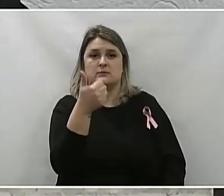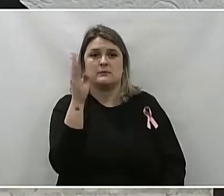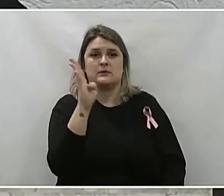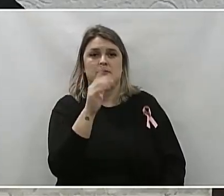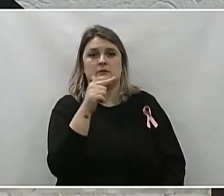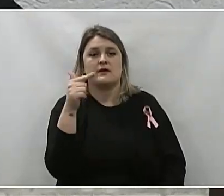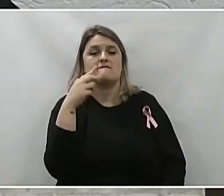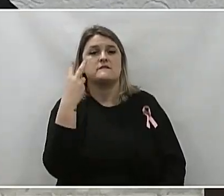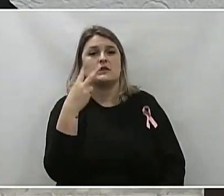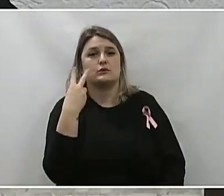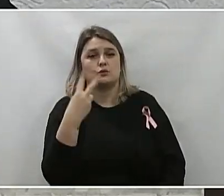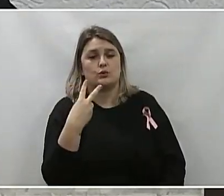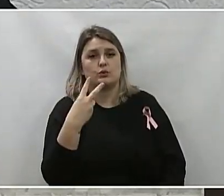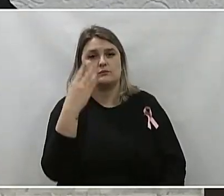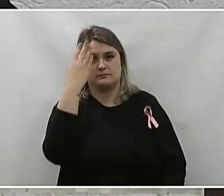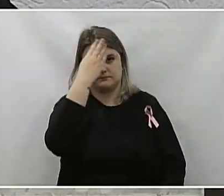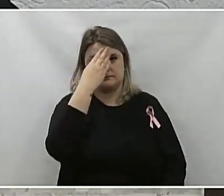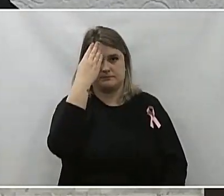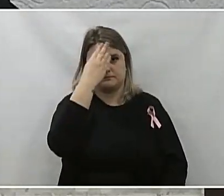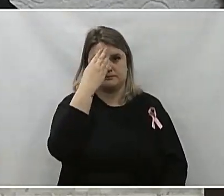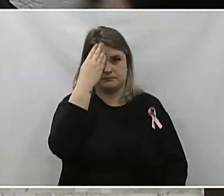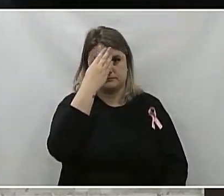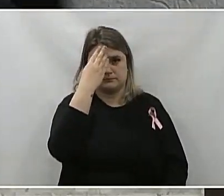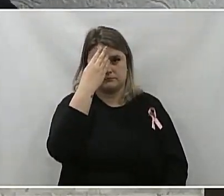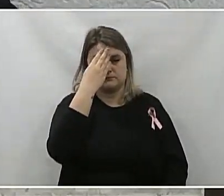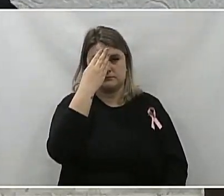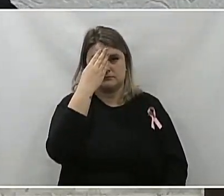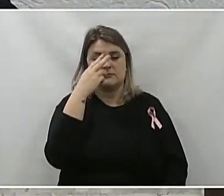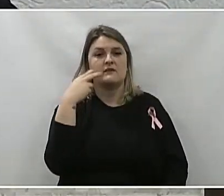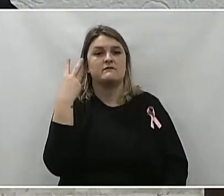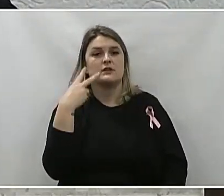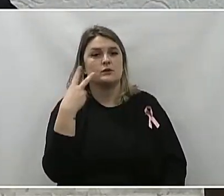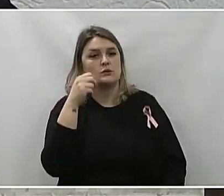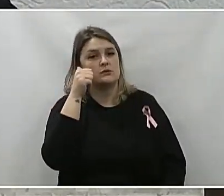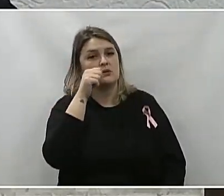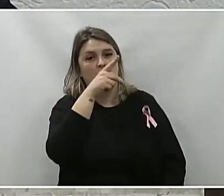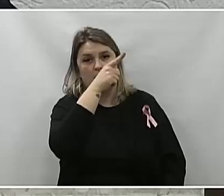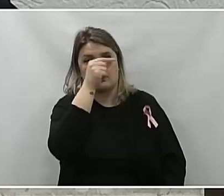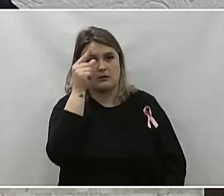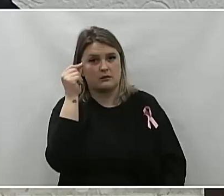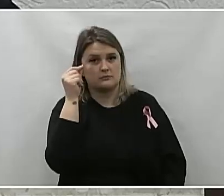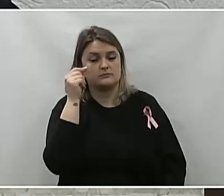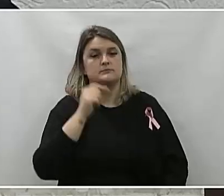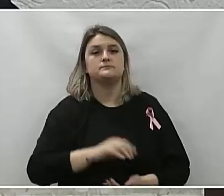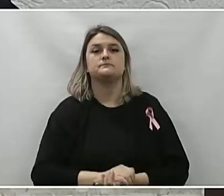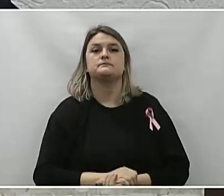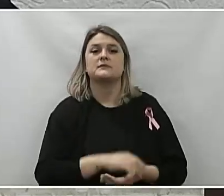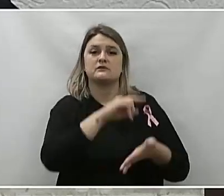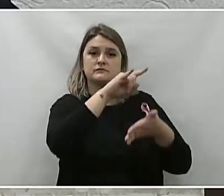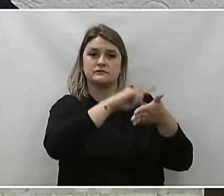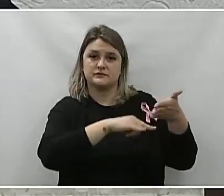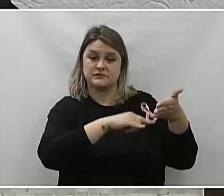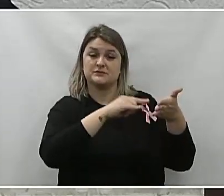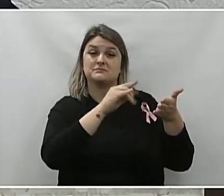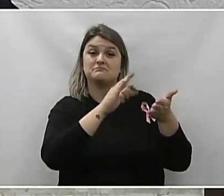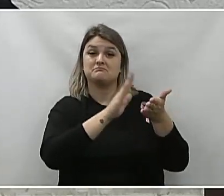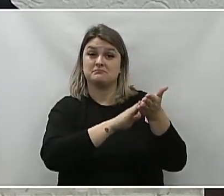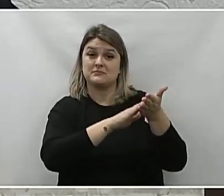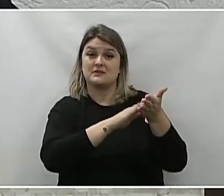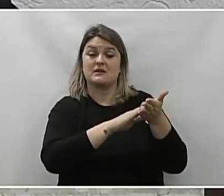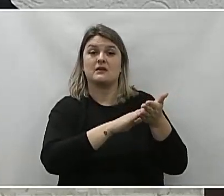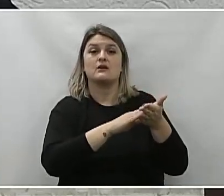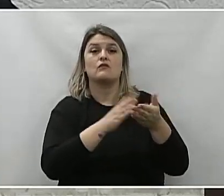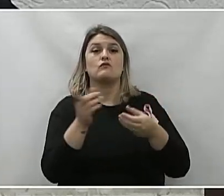2022 dos vereadores cordovan Frederico de Melo Neto e allandra rovenda grande poção de aplausos ao